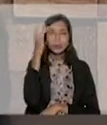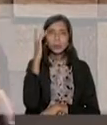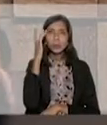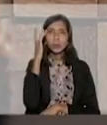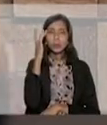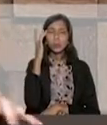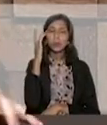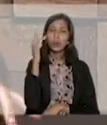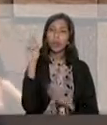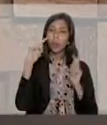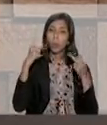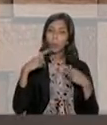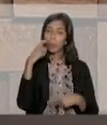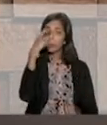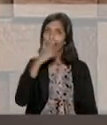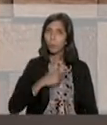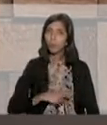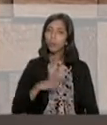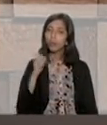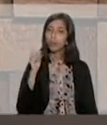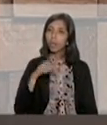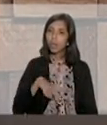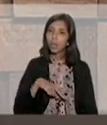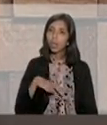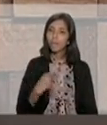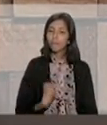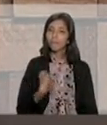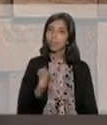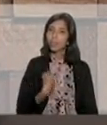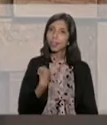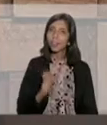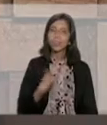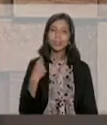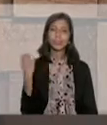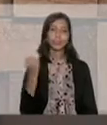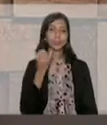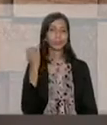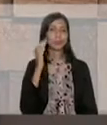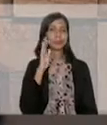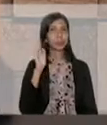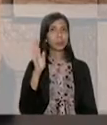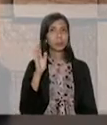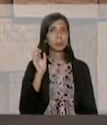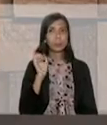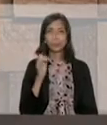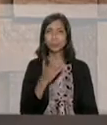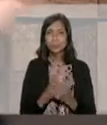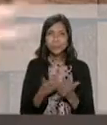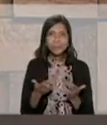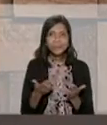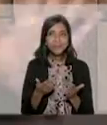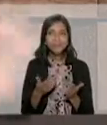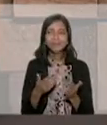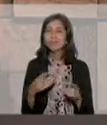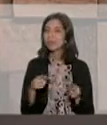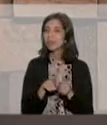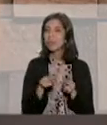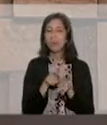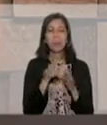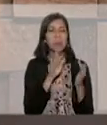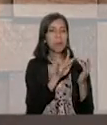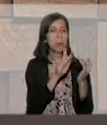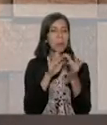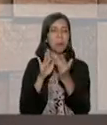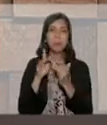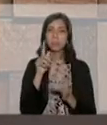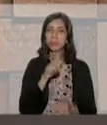o elemento humano é a nossa vida, é o nosso elemento. Se você perder isso, você perde